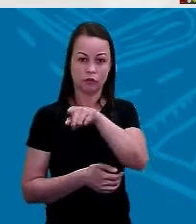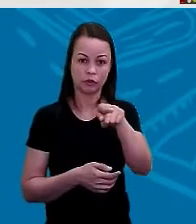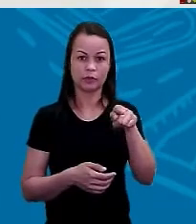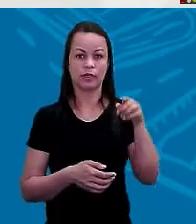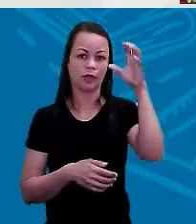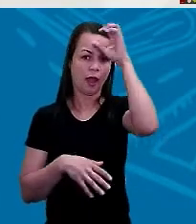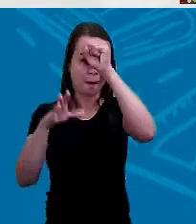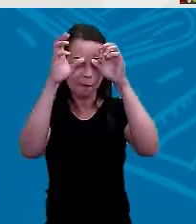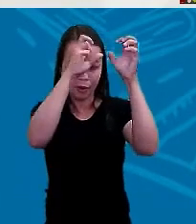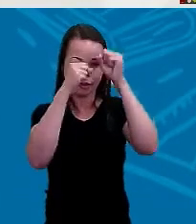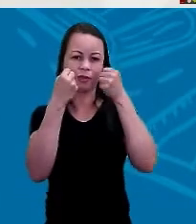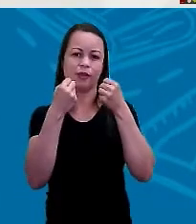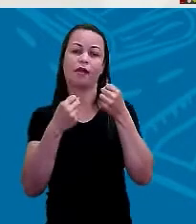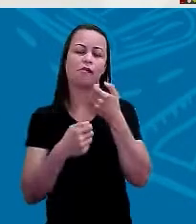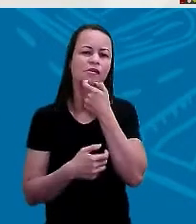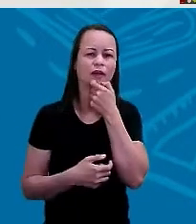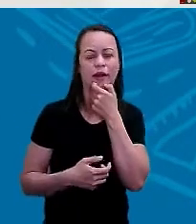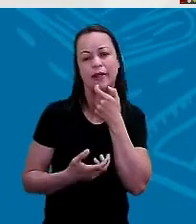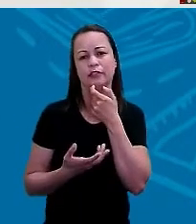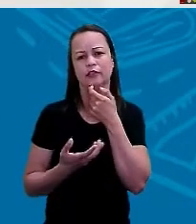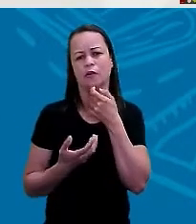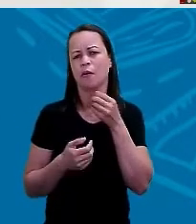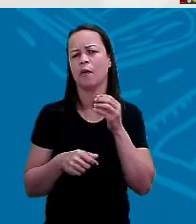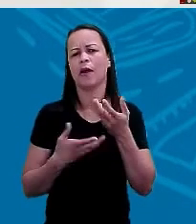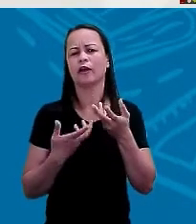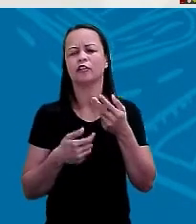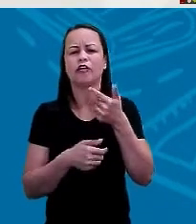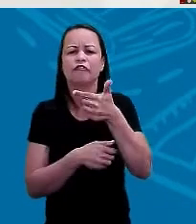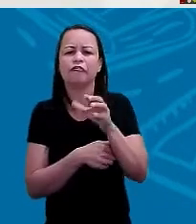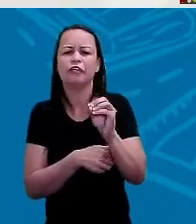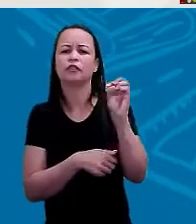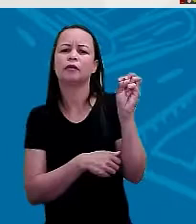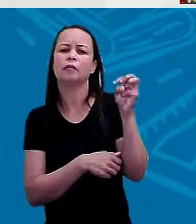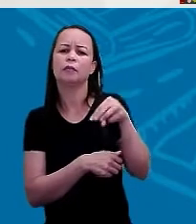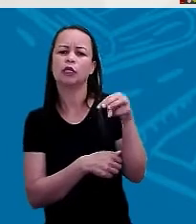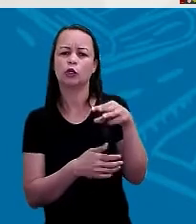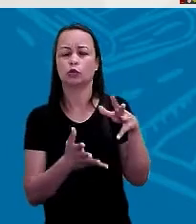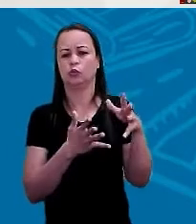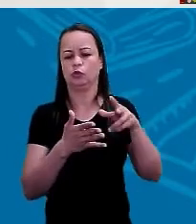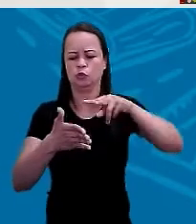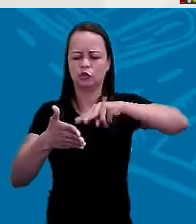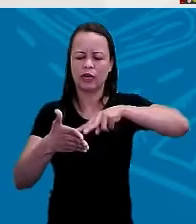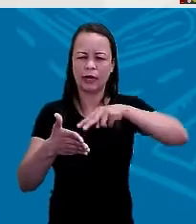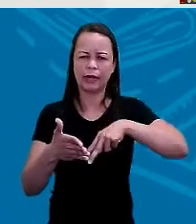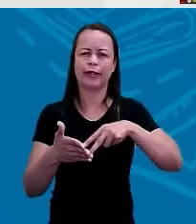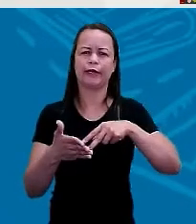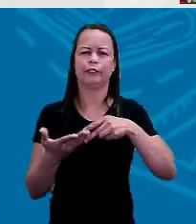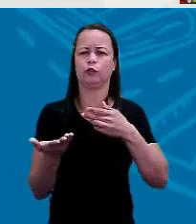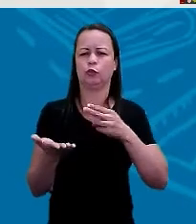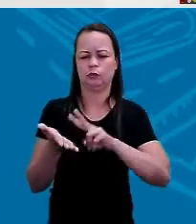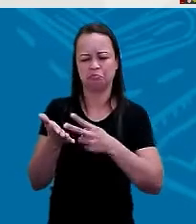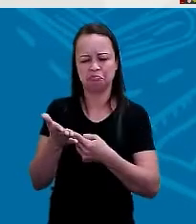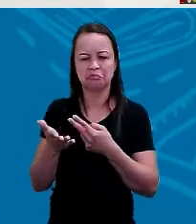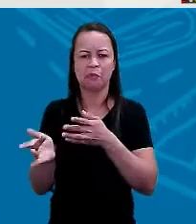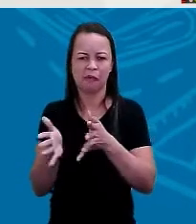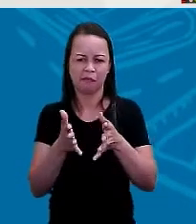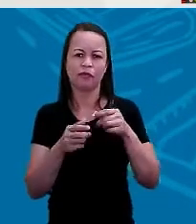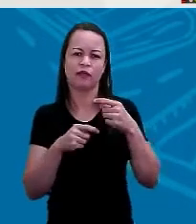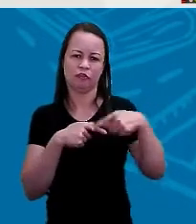minutinhos de inglês diário, revisando, lendo, interpretando, e você vai aprender. Eu